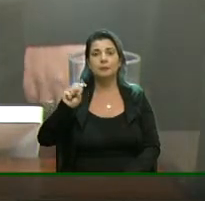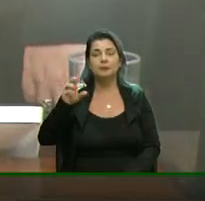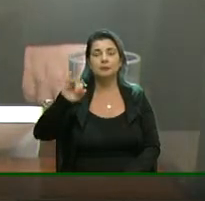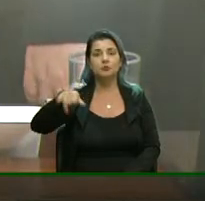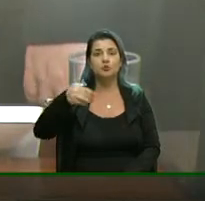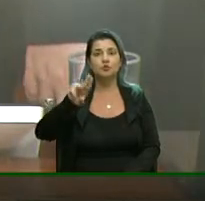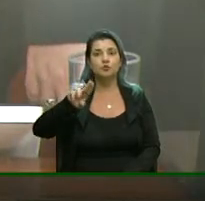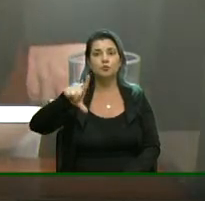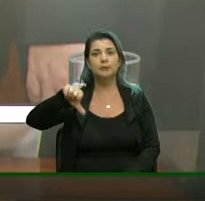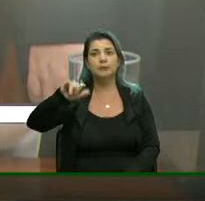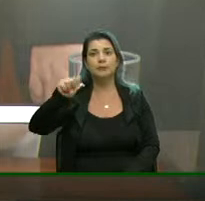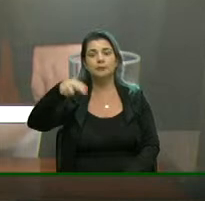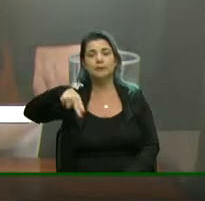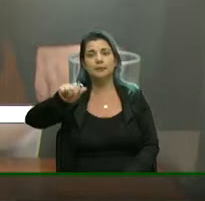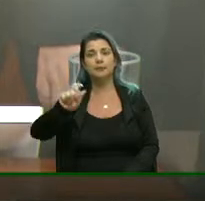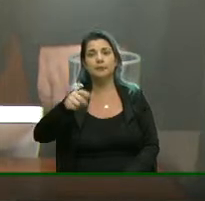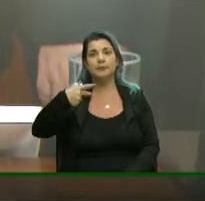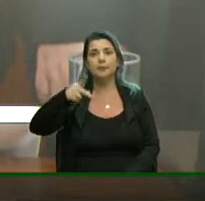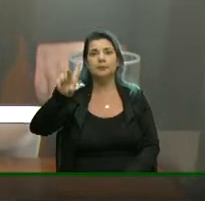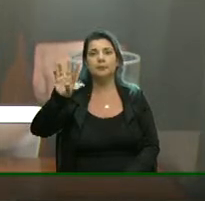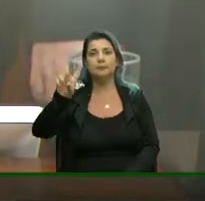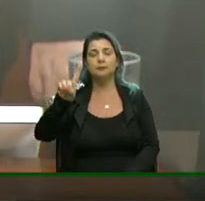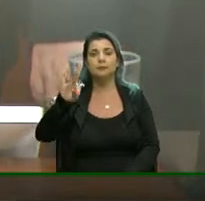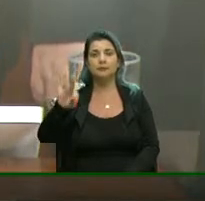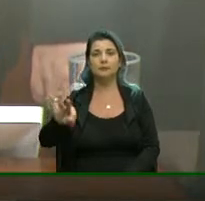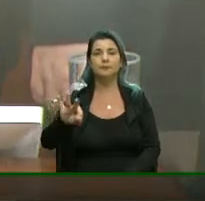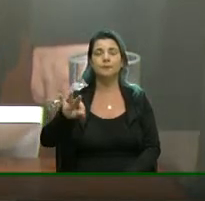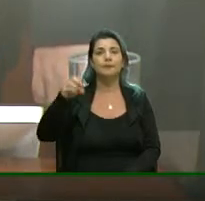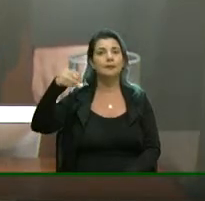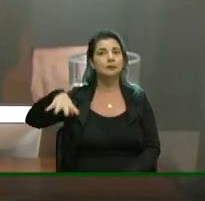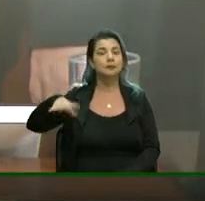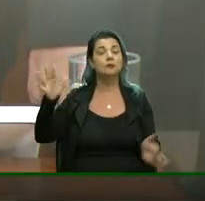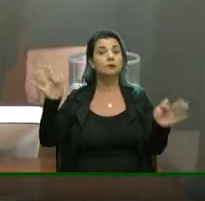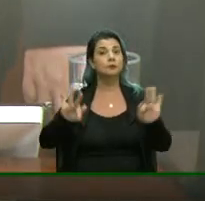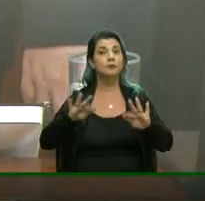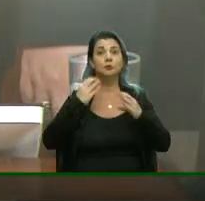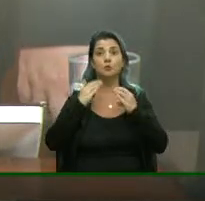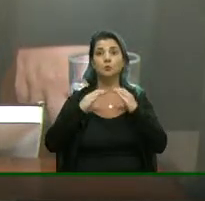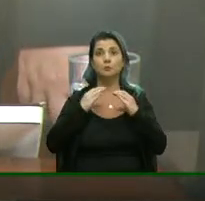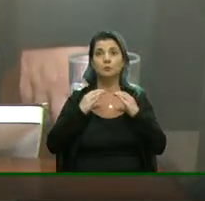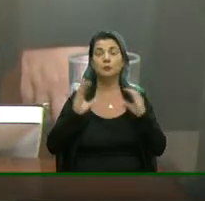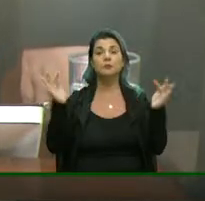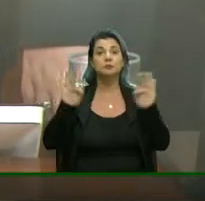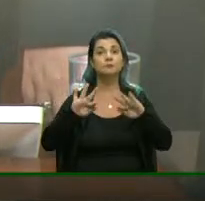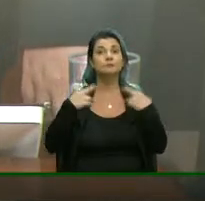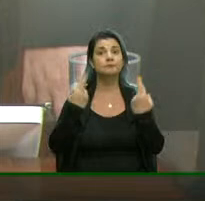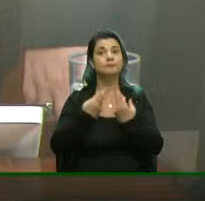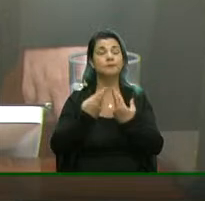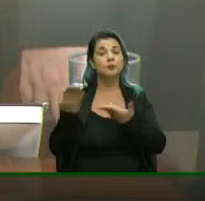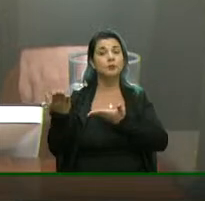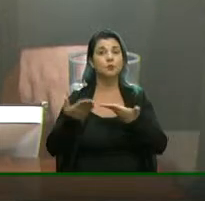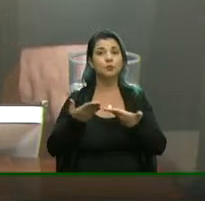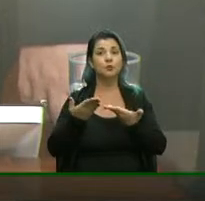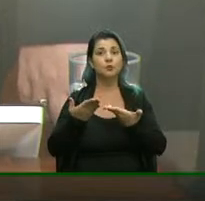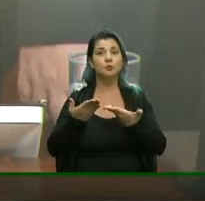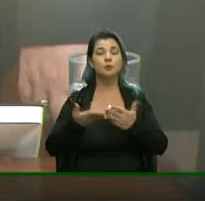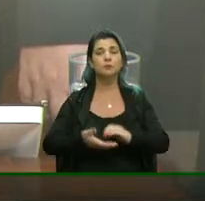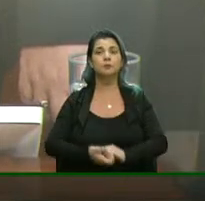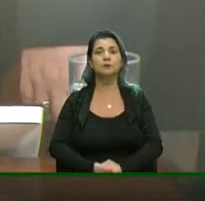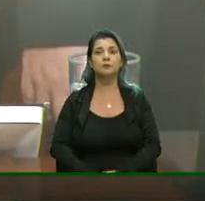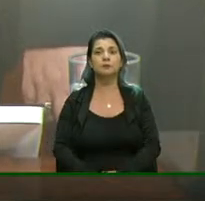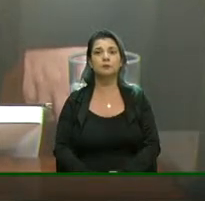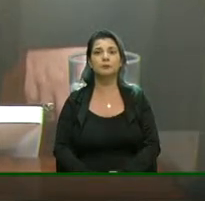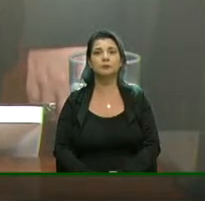Brizola, PDT, desiste. Terminado o período de comunicações parlamentares, encerra a presente sessão convocando as senhoras e senhores parlamentares.